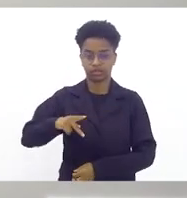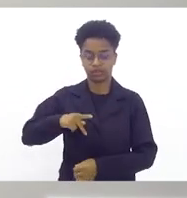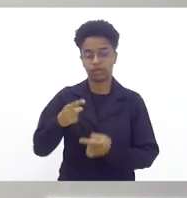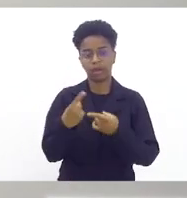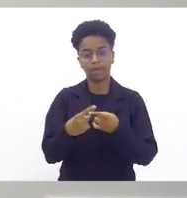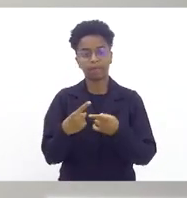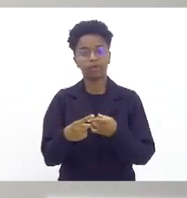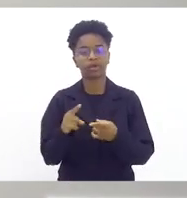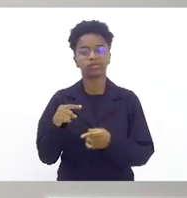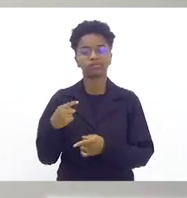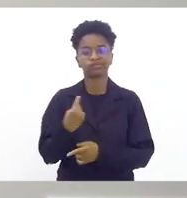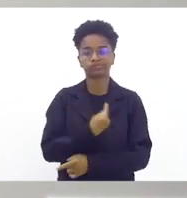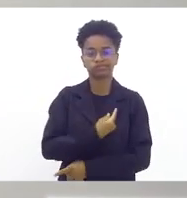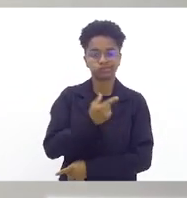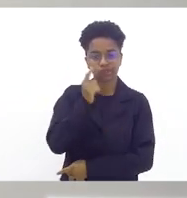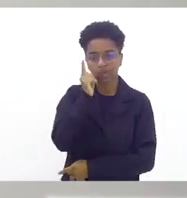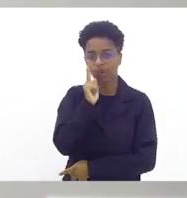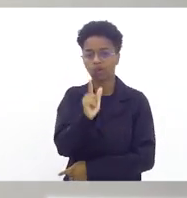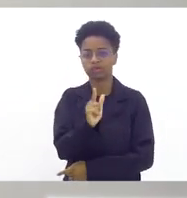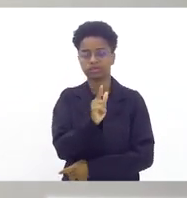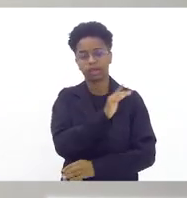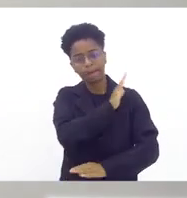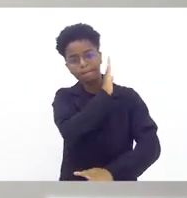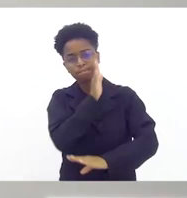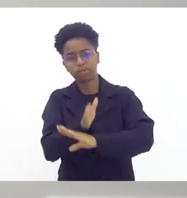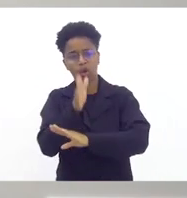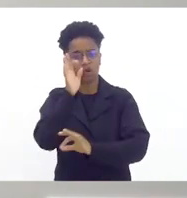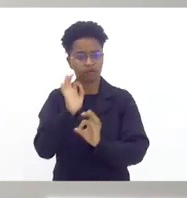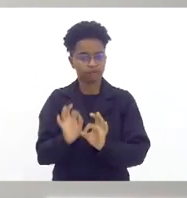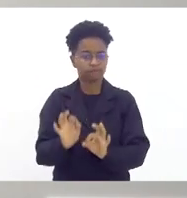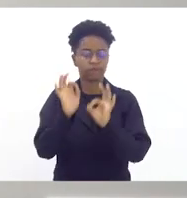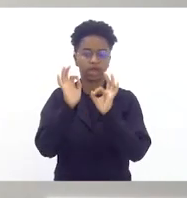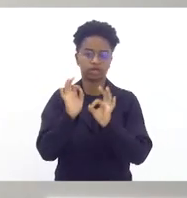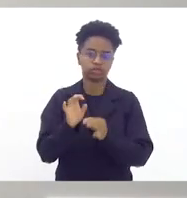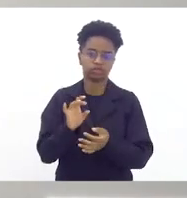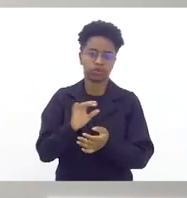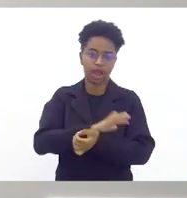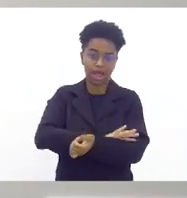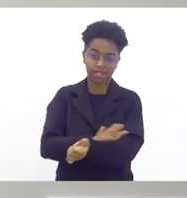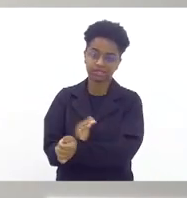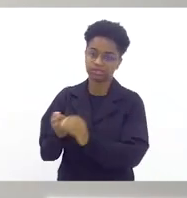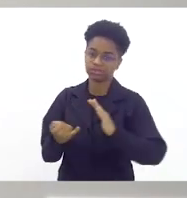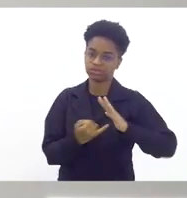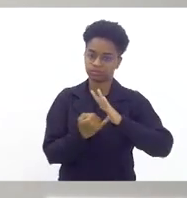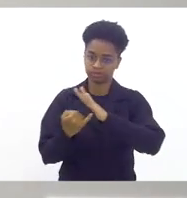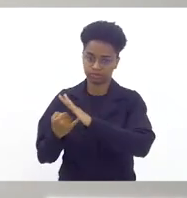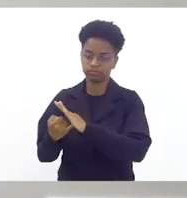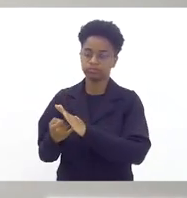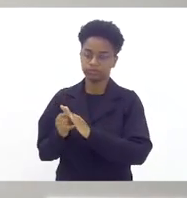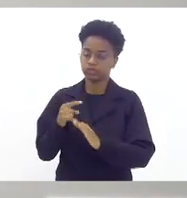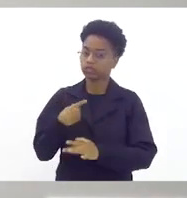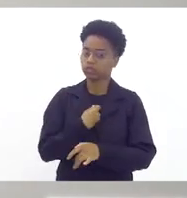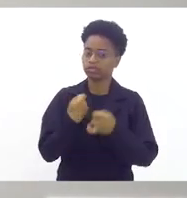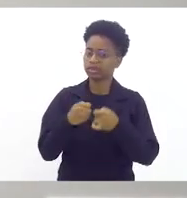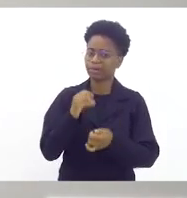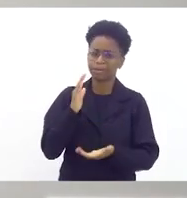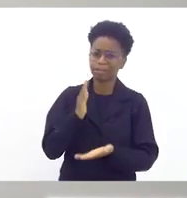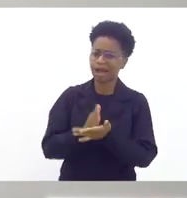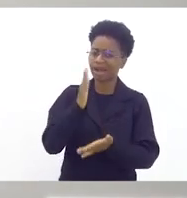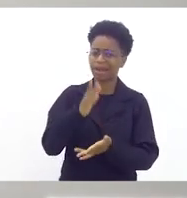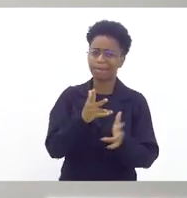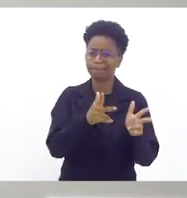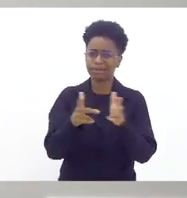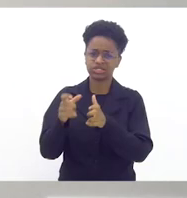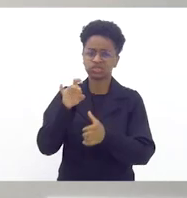gente poder, enfim, combater mesmo esse racismo institucional, gente, vamos parar de ver racismo só